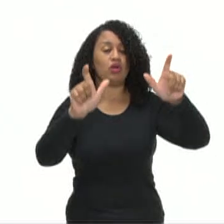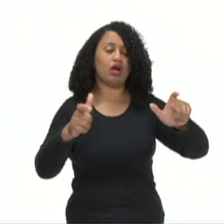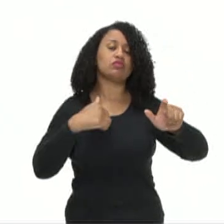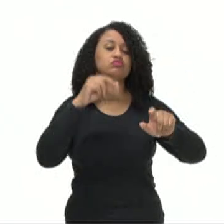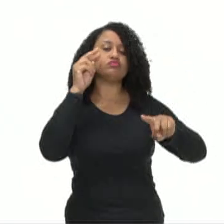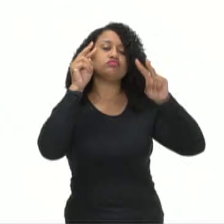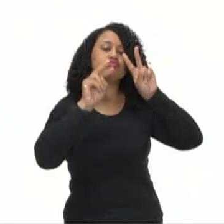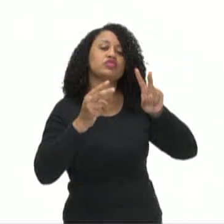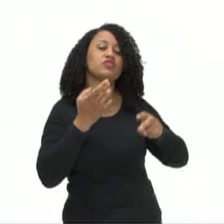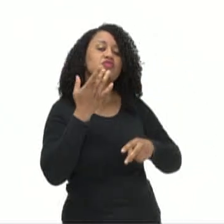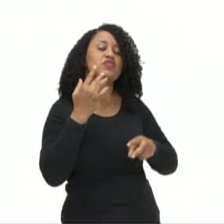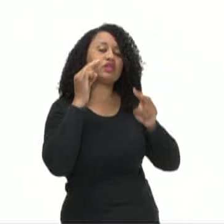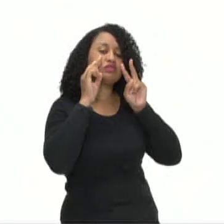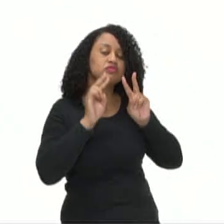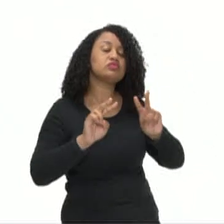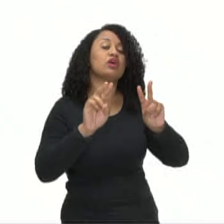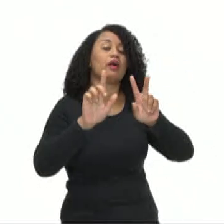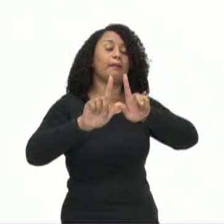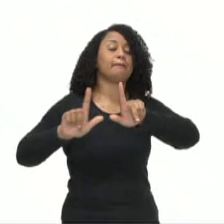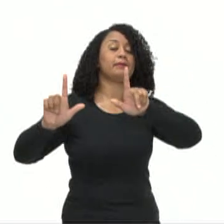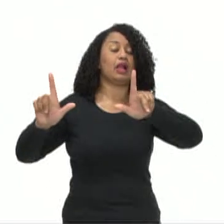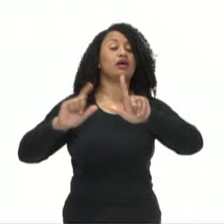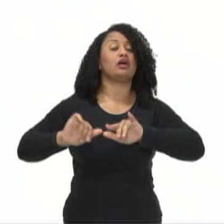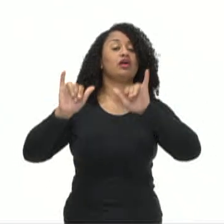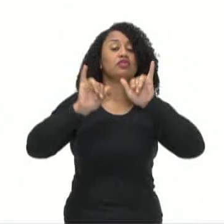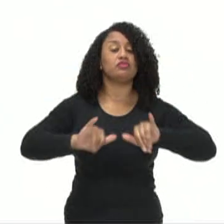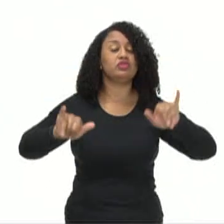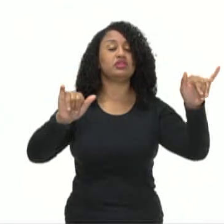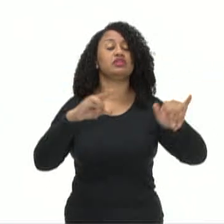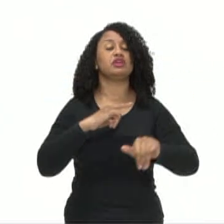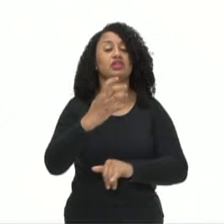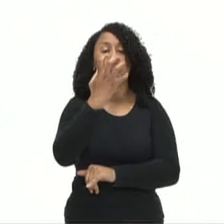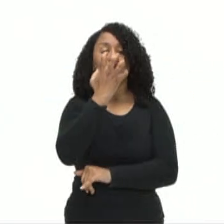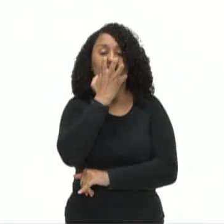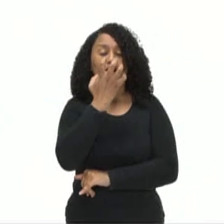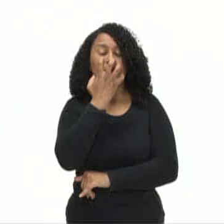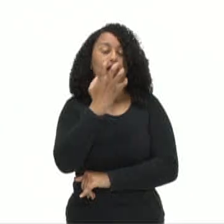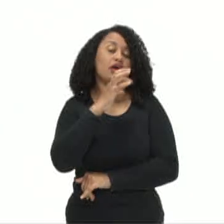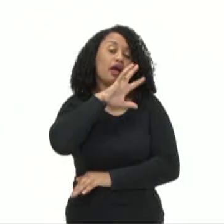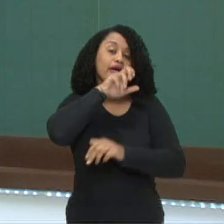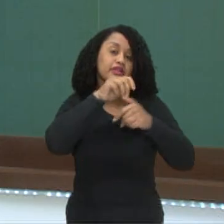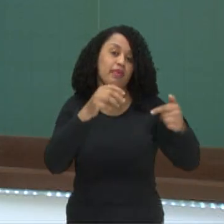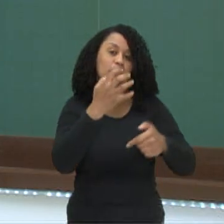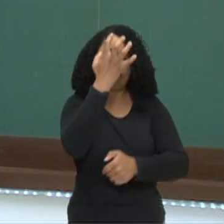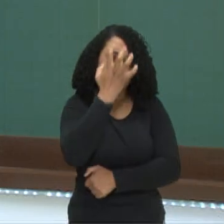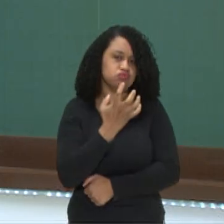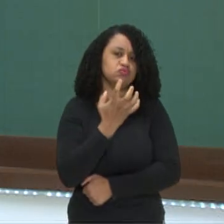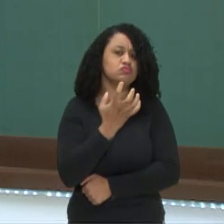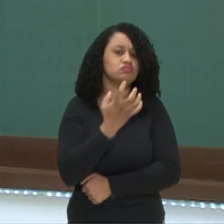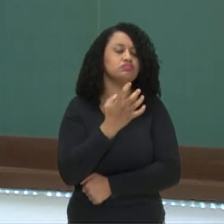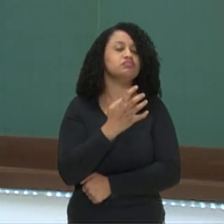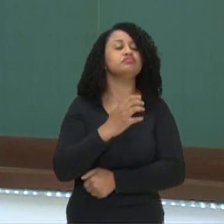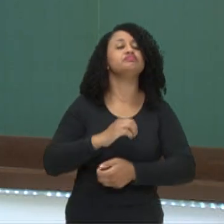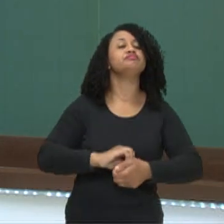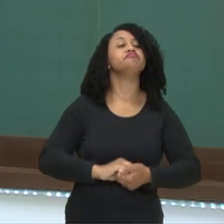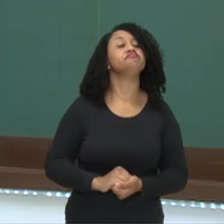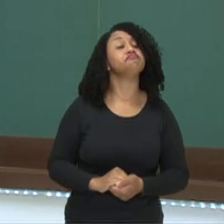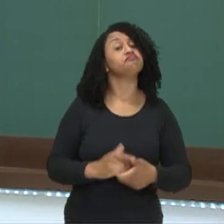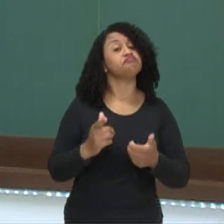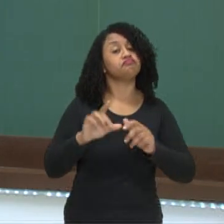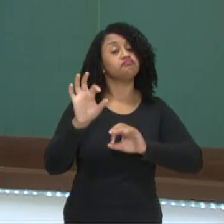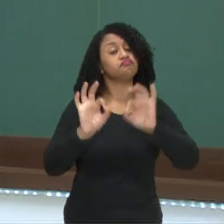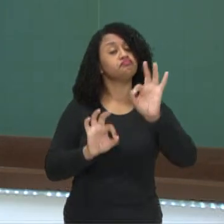de placa com a advertência da presença de animal feroz. Isso mesmo. Então, esse projeto de